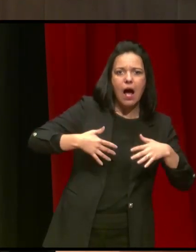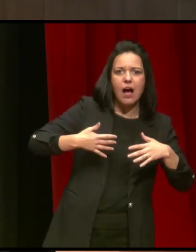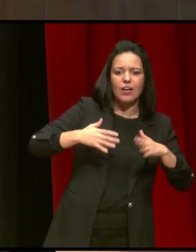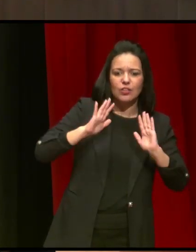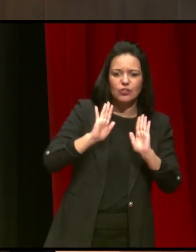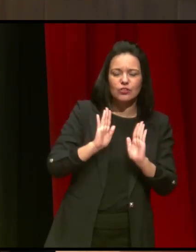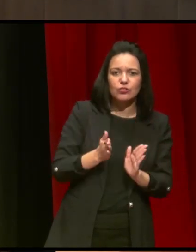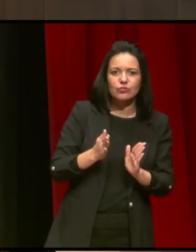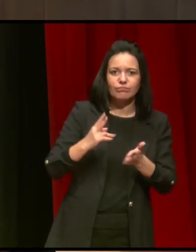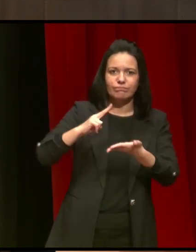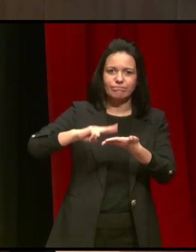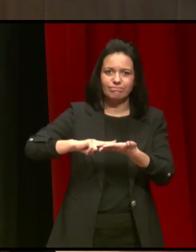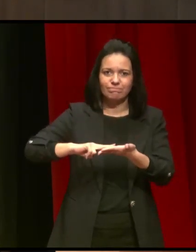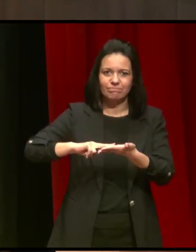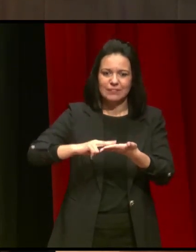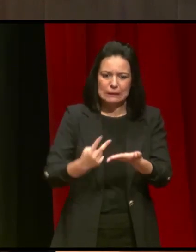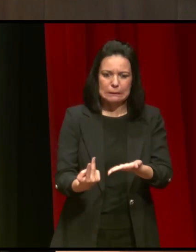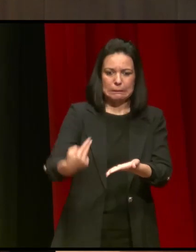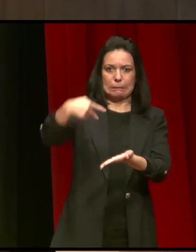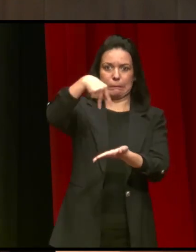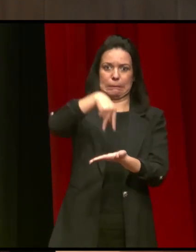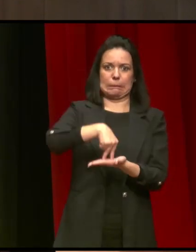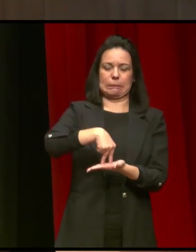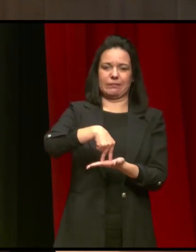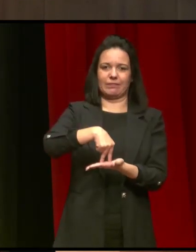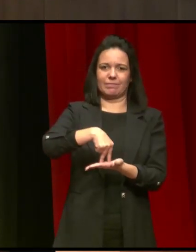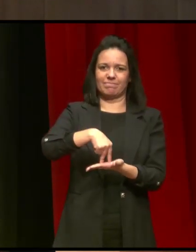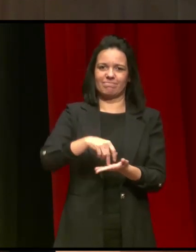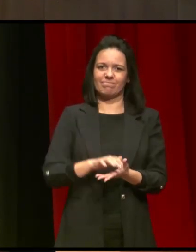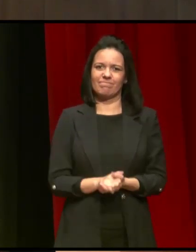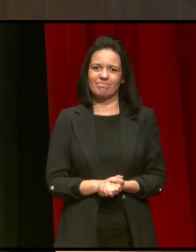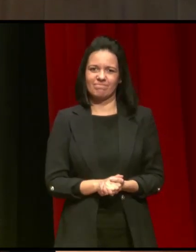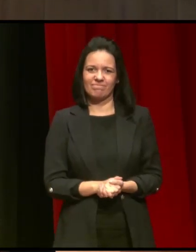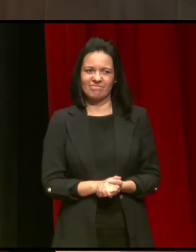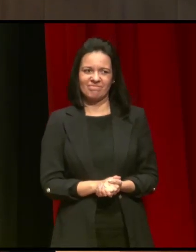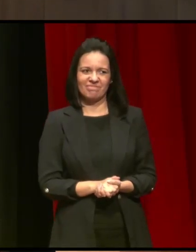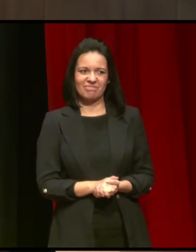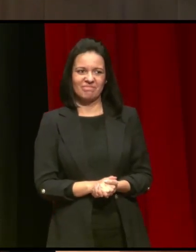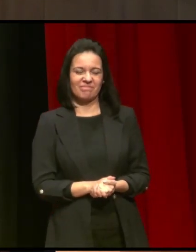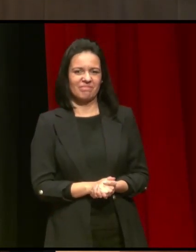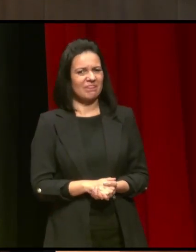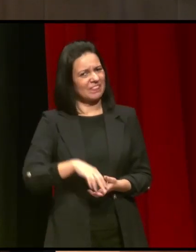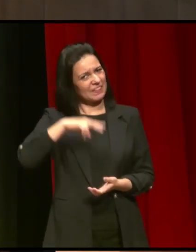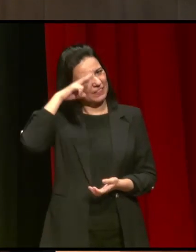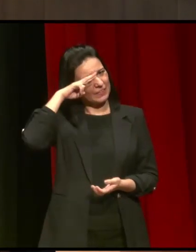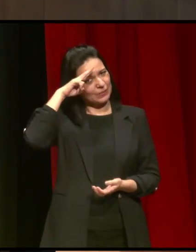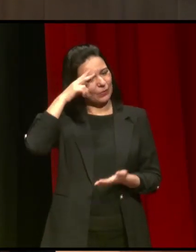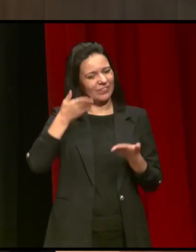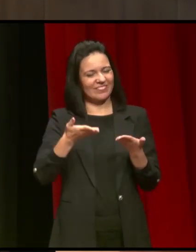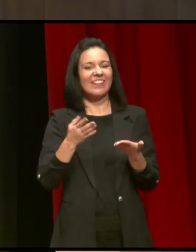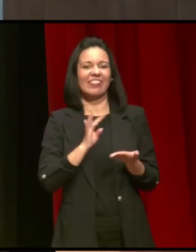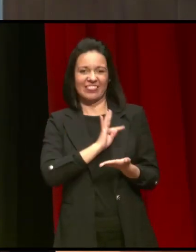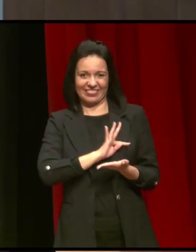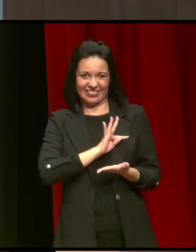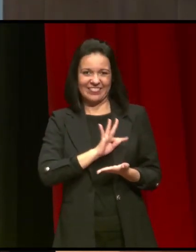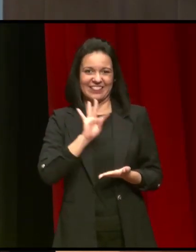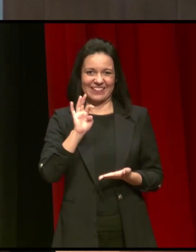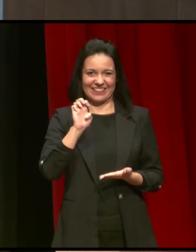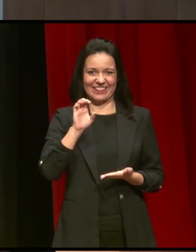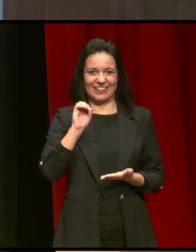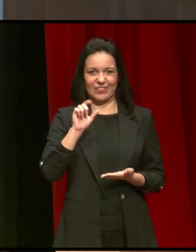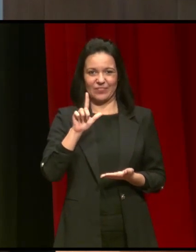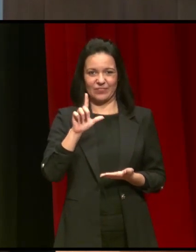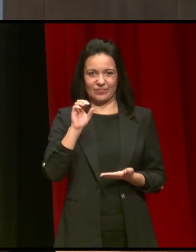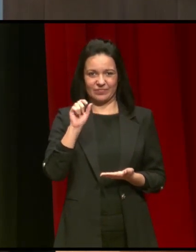história, o texto bíblico, vamos falar sobre ela agora. Agora que é interessante, que tem muita teologia aqui, gente.